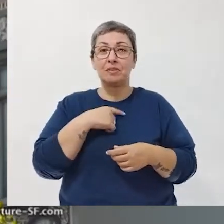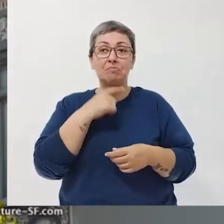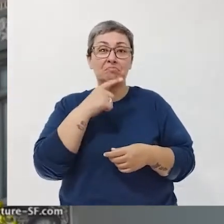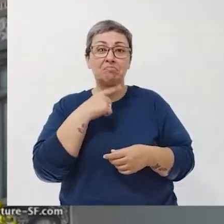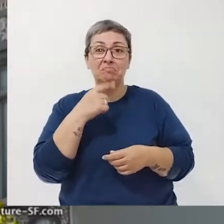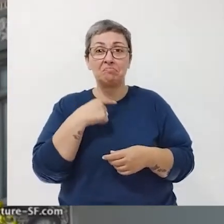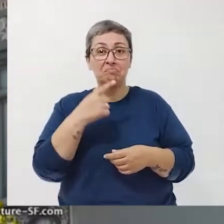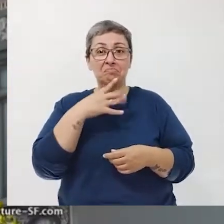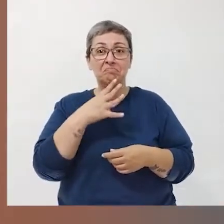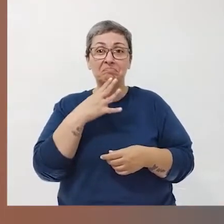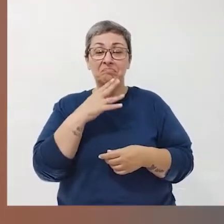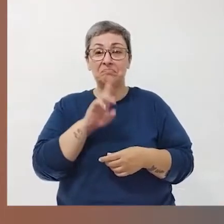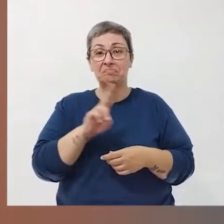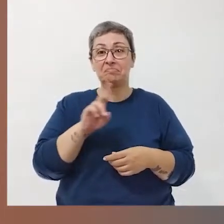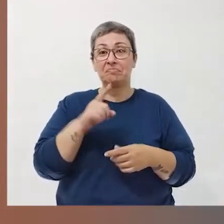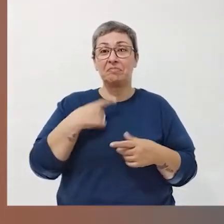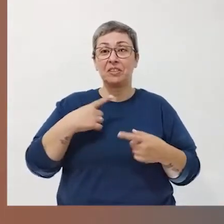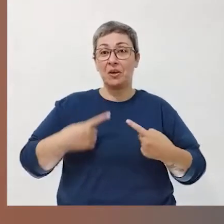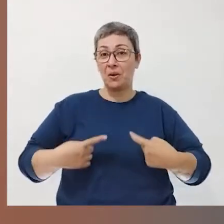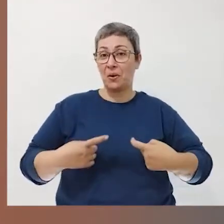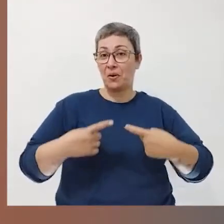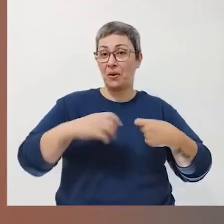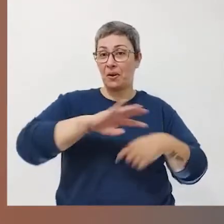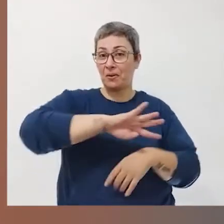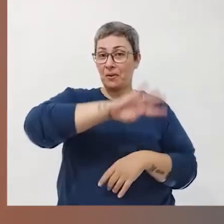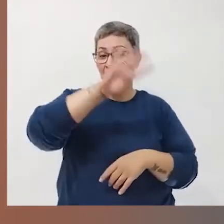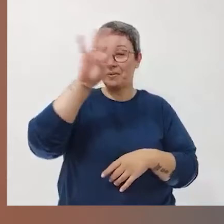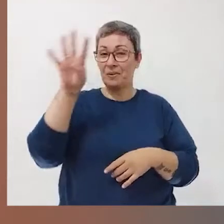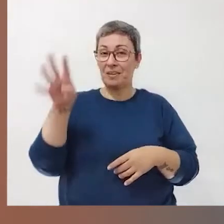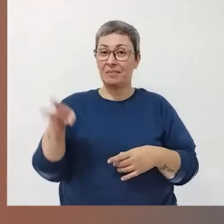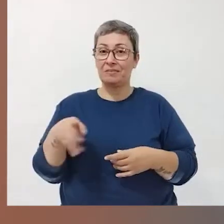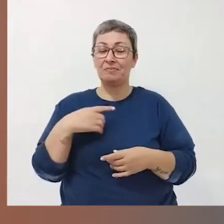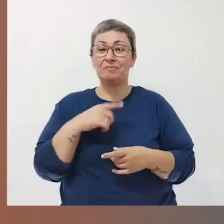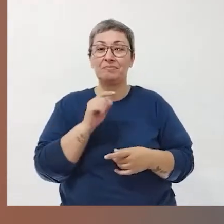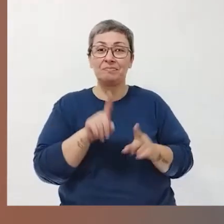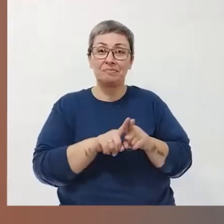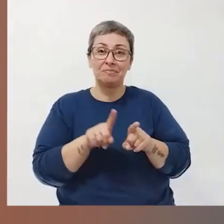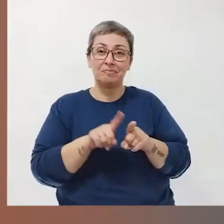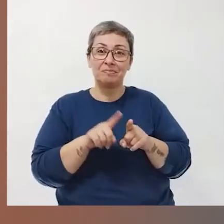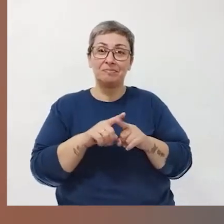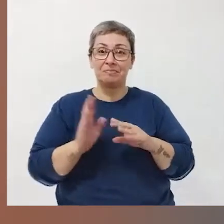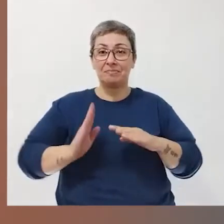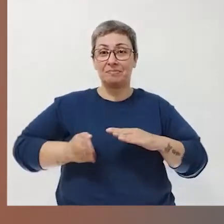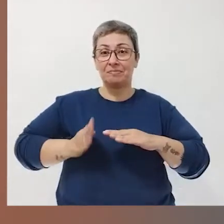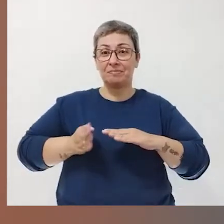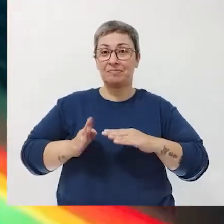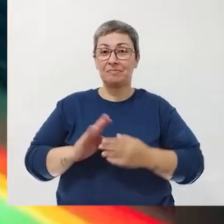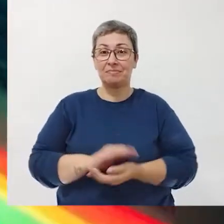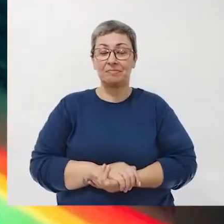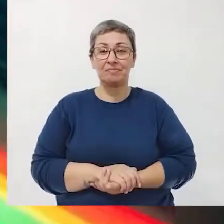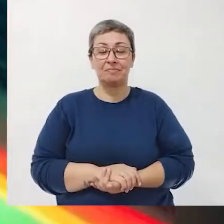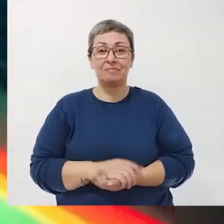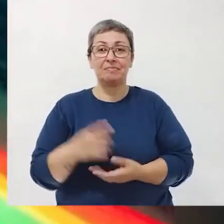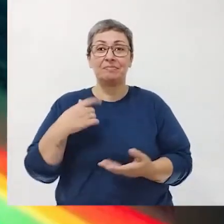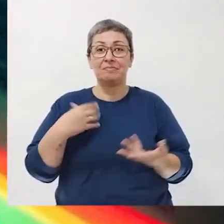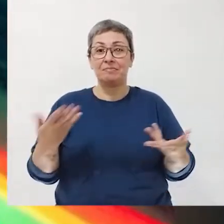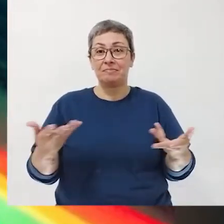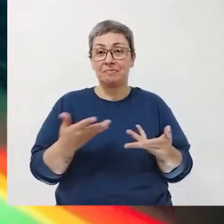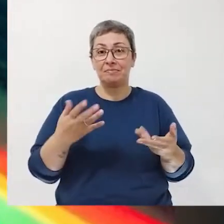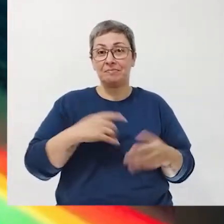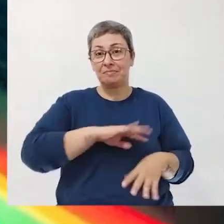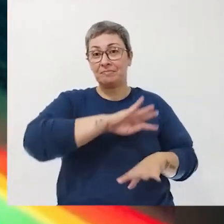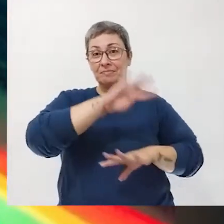nome dele, ele é conhecido como Guerreiro do Arco-Íris. Também de nossa época. Aqui